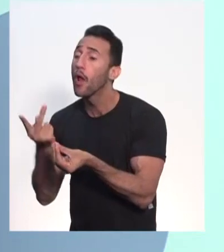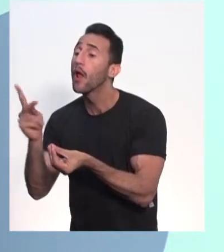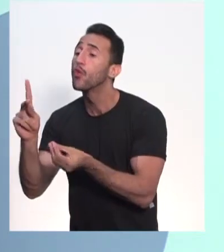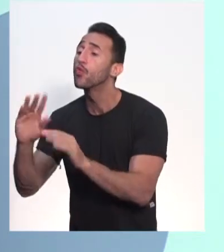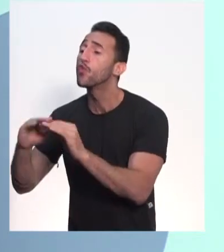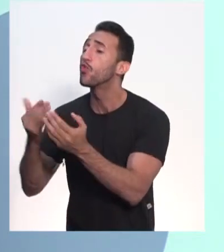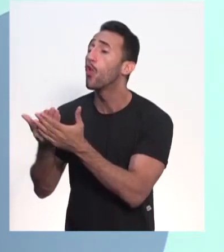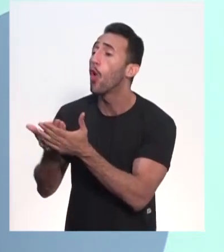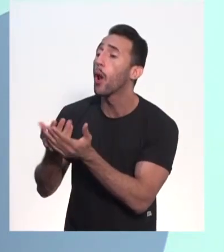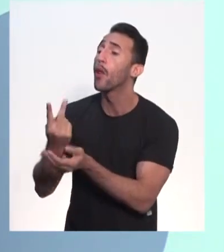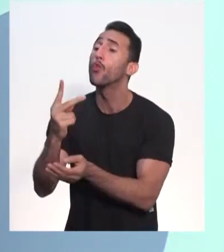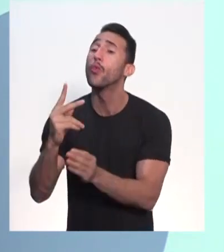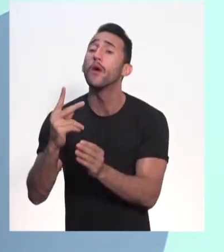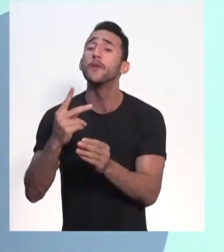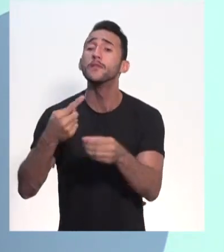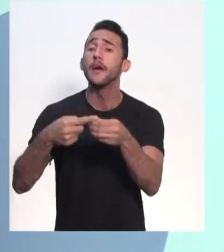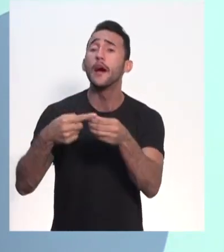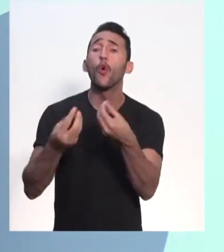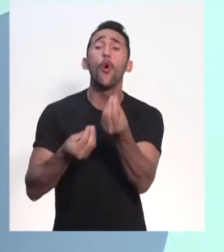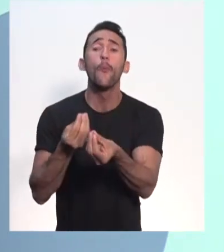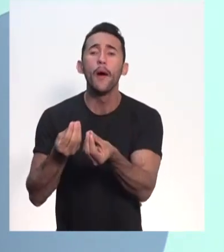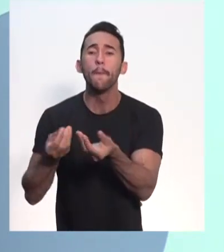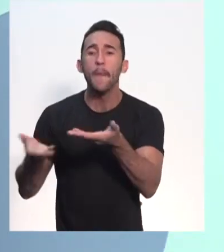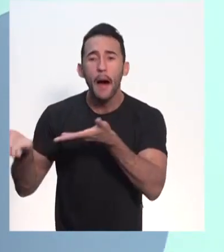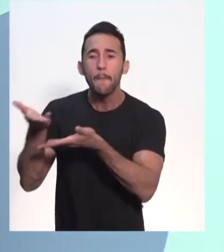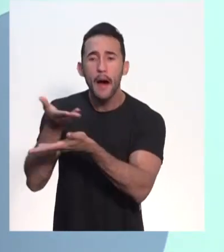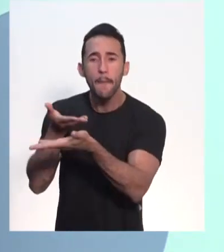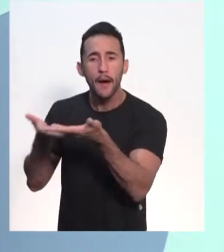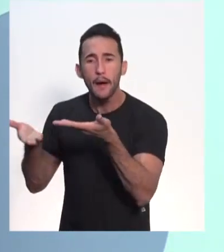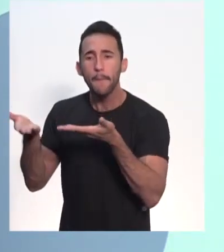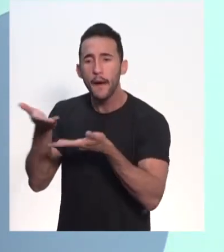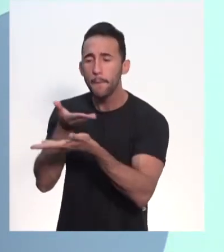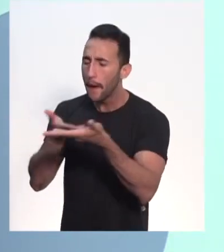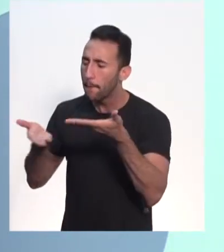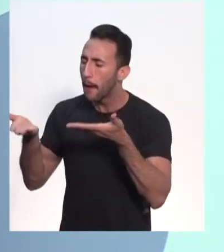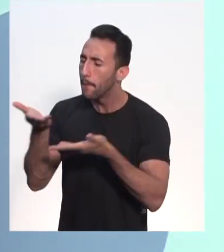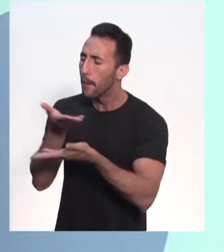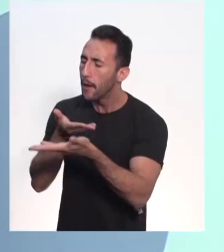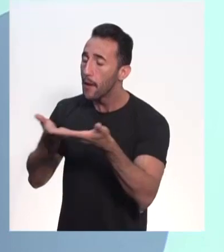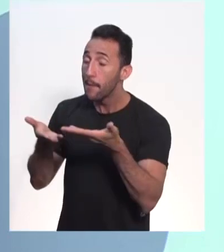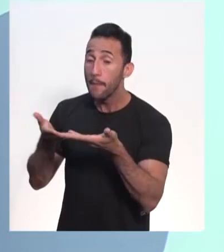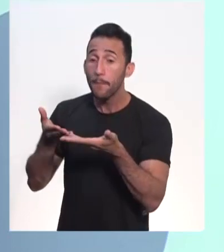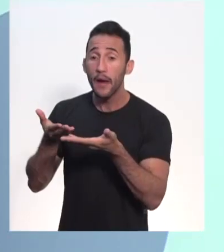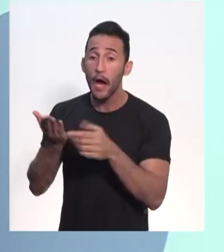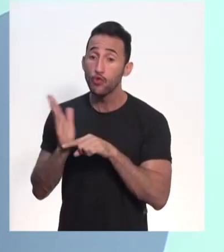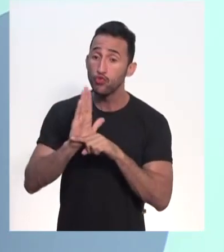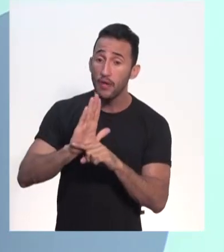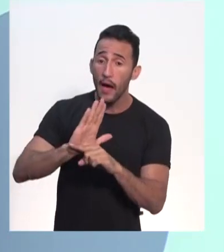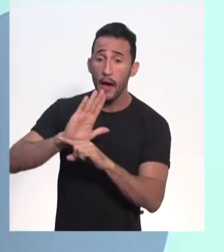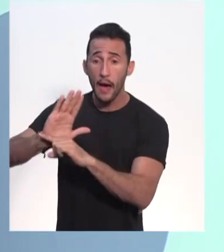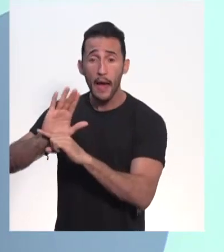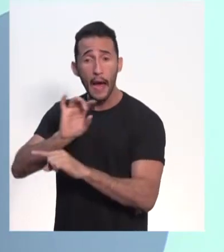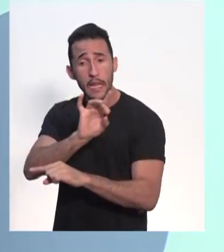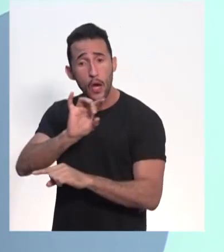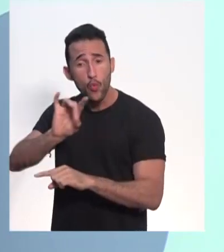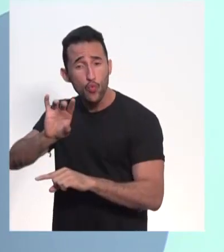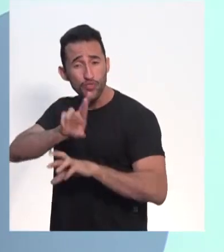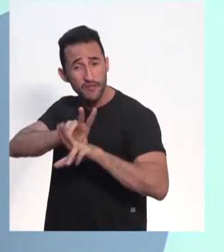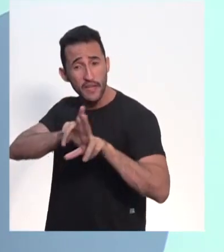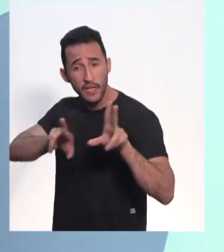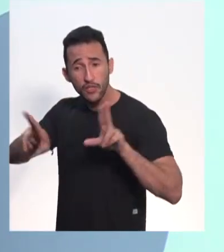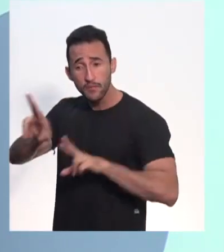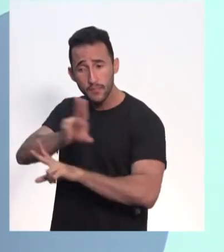também encontra todos os materiais da rede no site da Escola de Formação. É